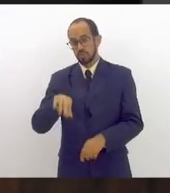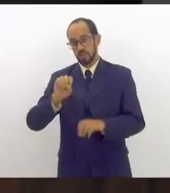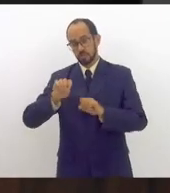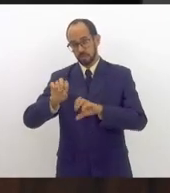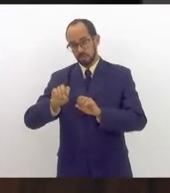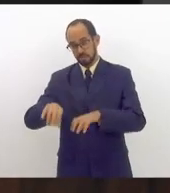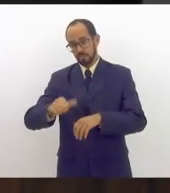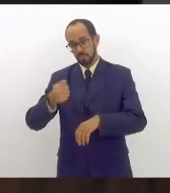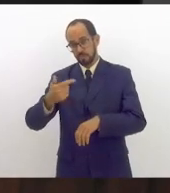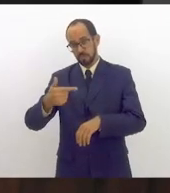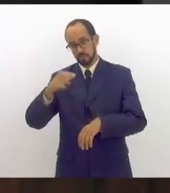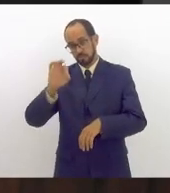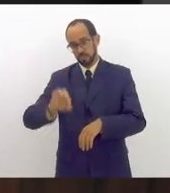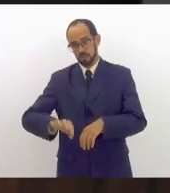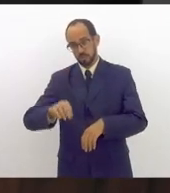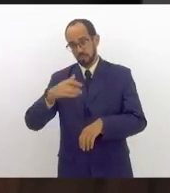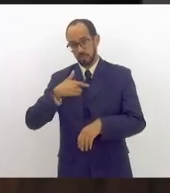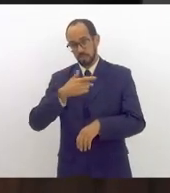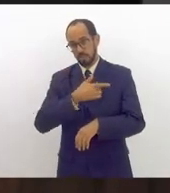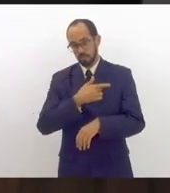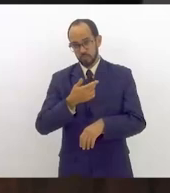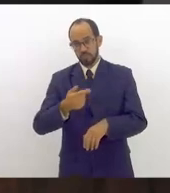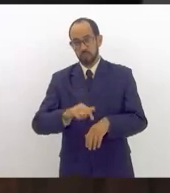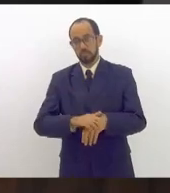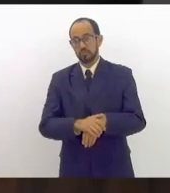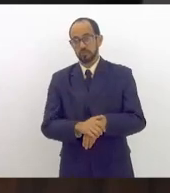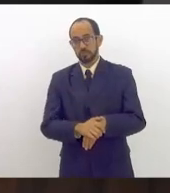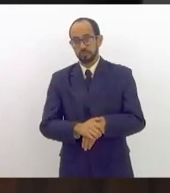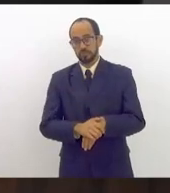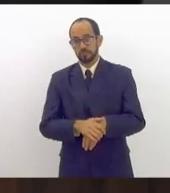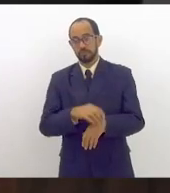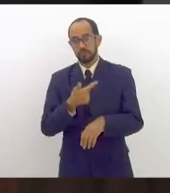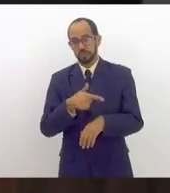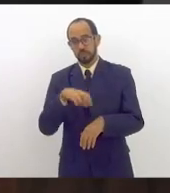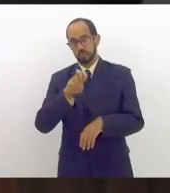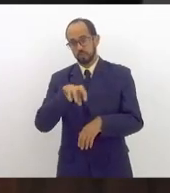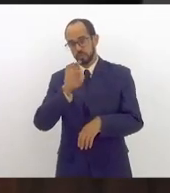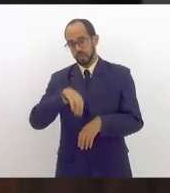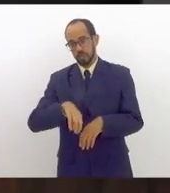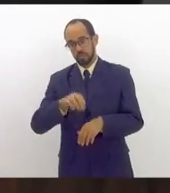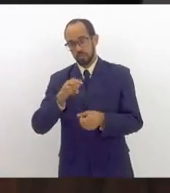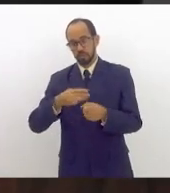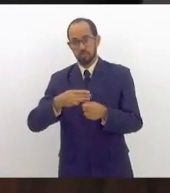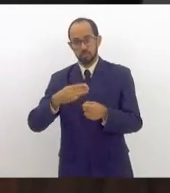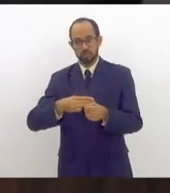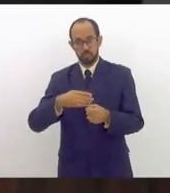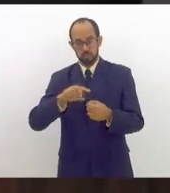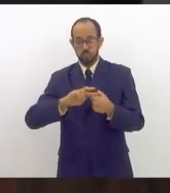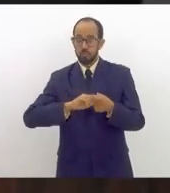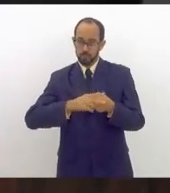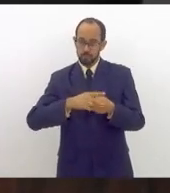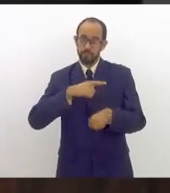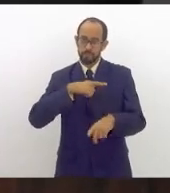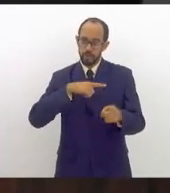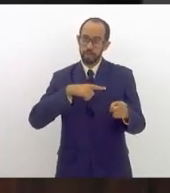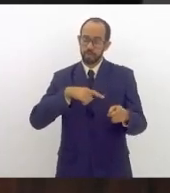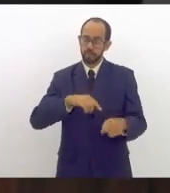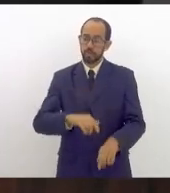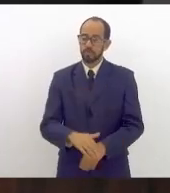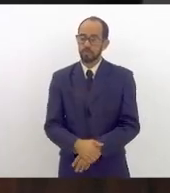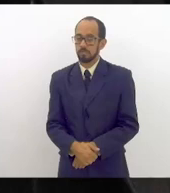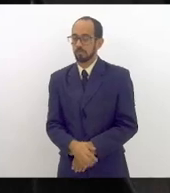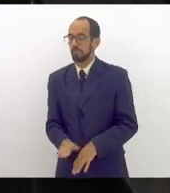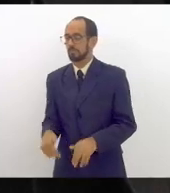saúde. Então, isso, menos 25% para os municípios. Isso tem consequência. Deputada Renata.